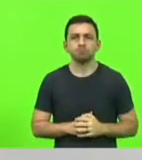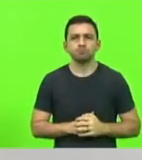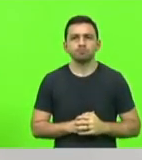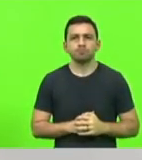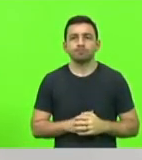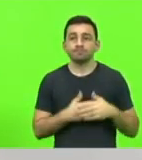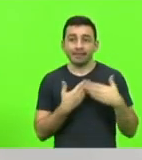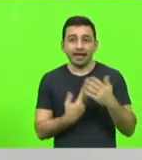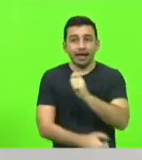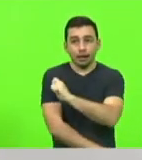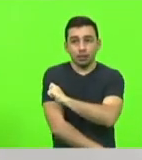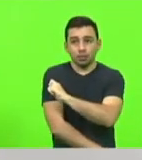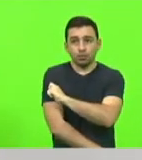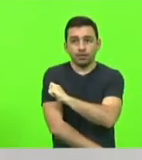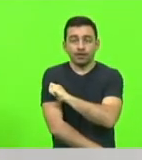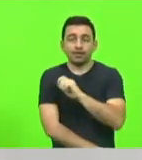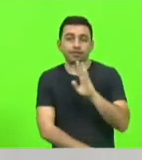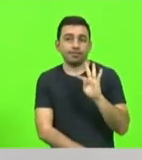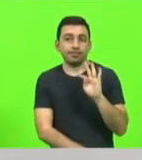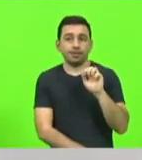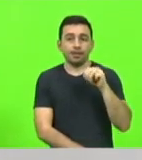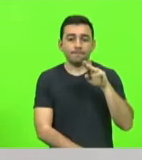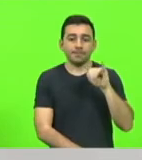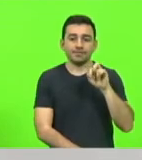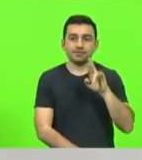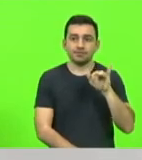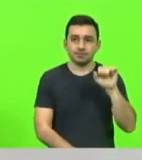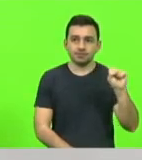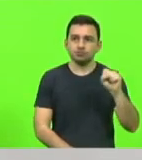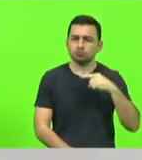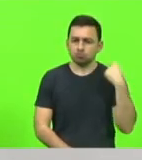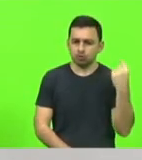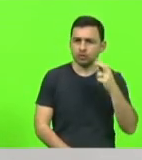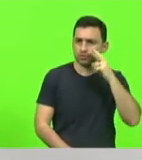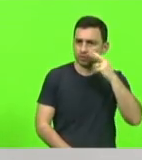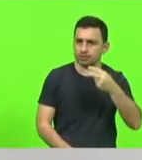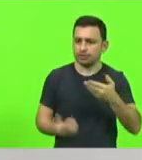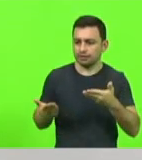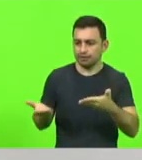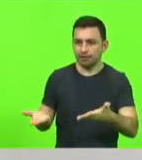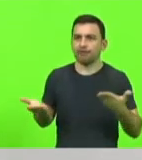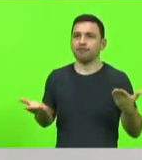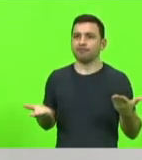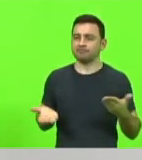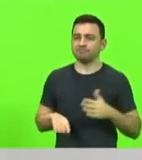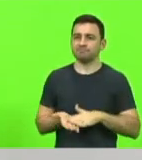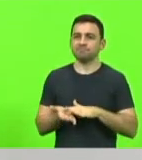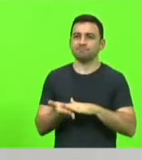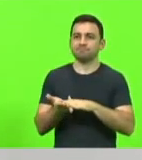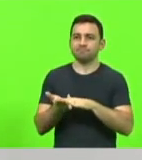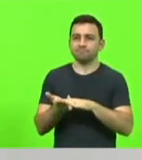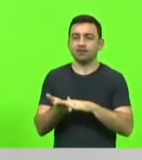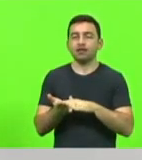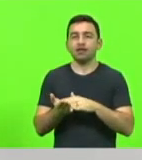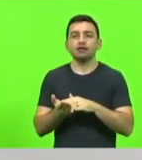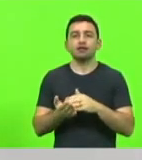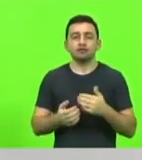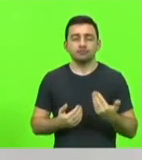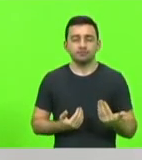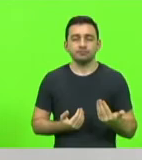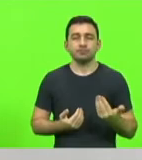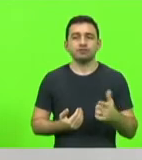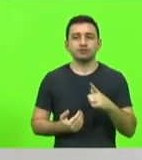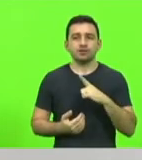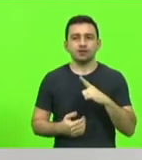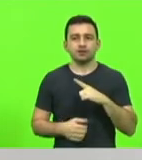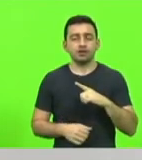aluna Tamires receba o nosso reconhecimento. Em nome, aqui quero registrar de